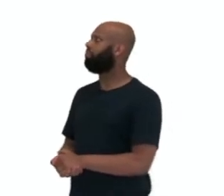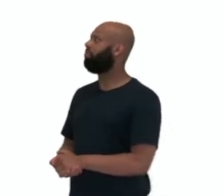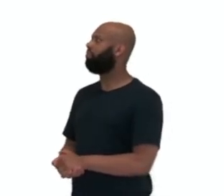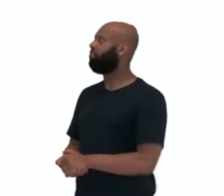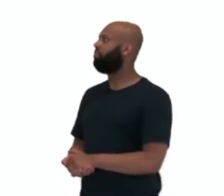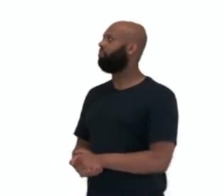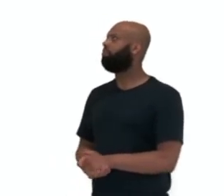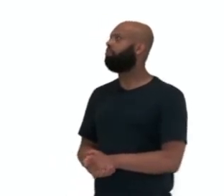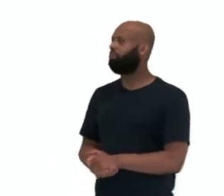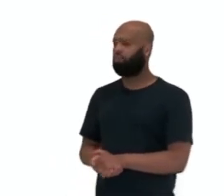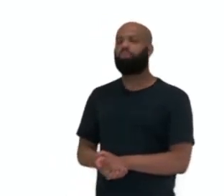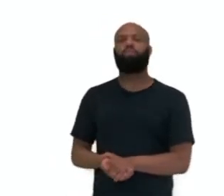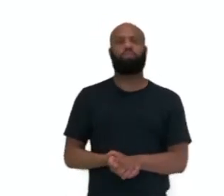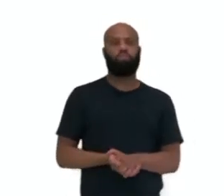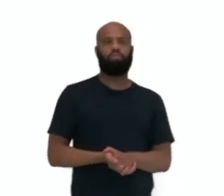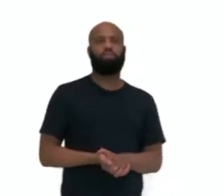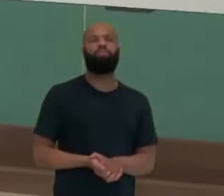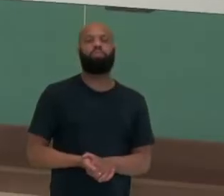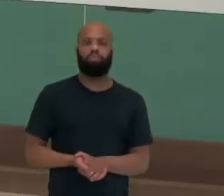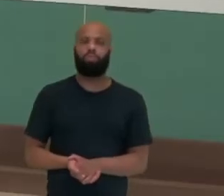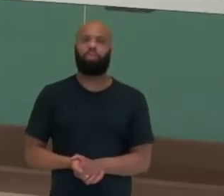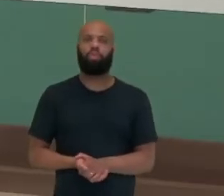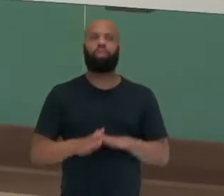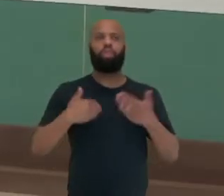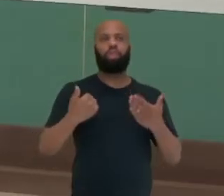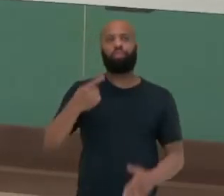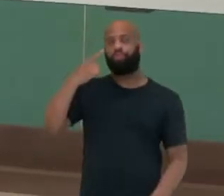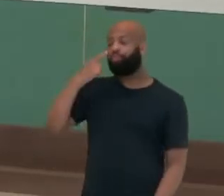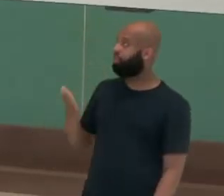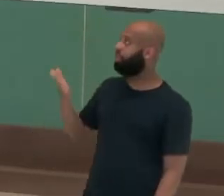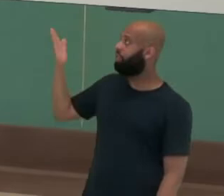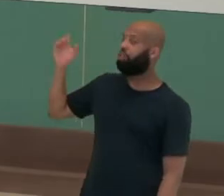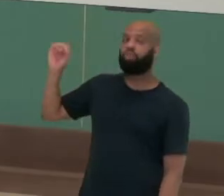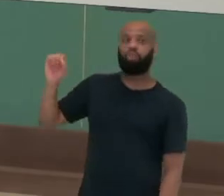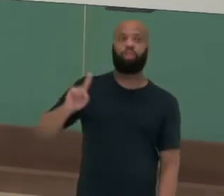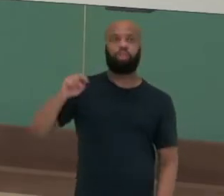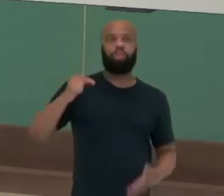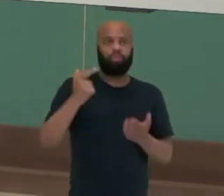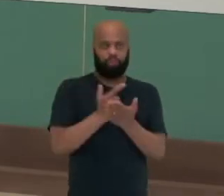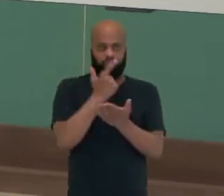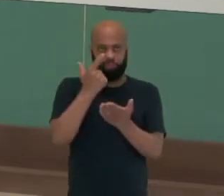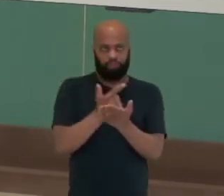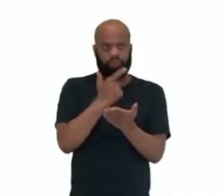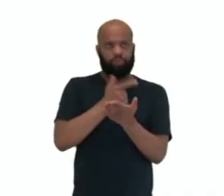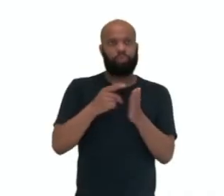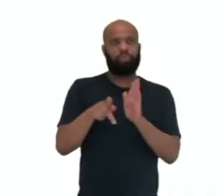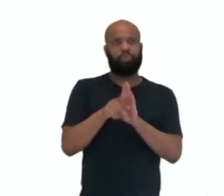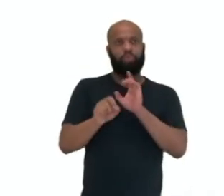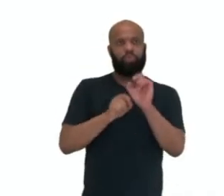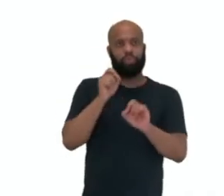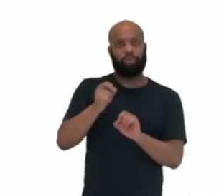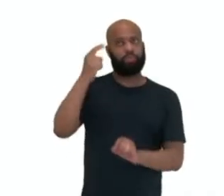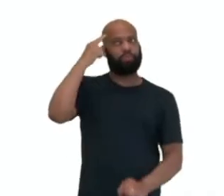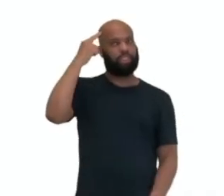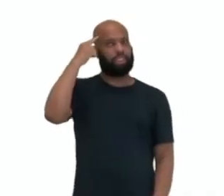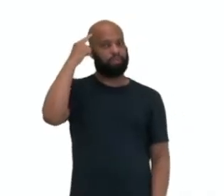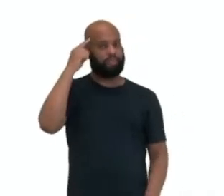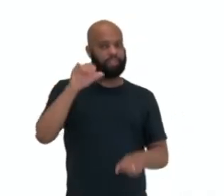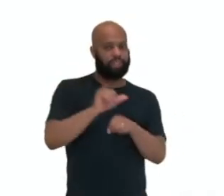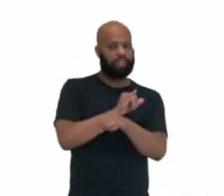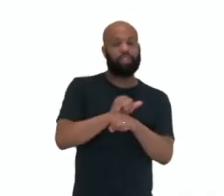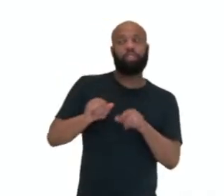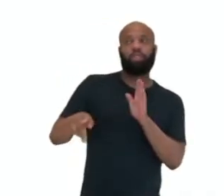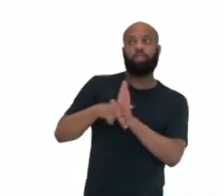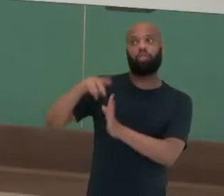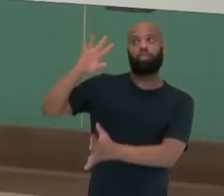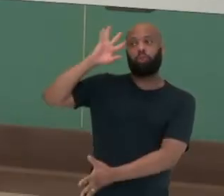sobre a Educação, de 1693. Aqui vocês estão vendo uma das edições de Ensaios sobre o Entendimento Humano,